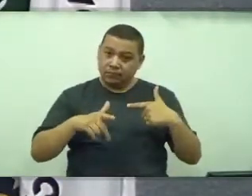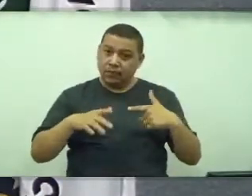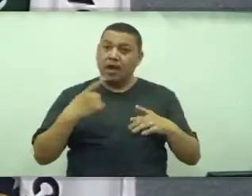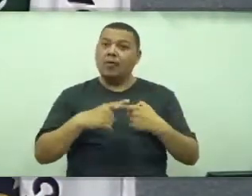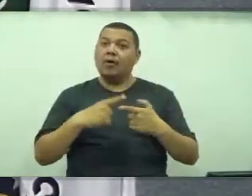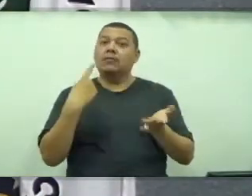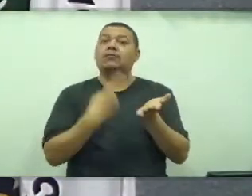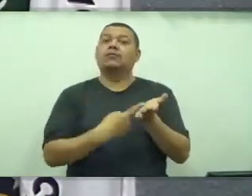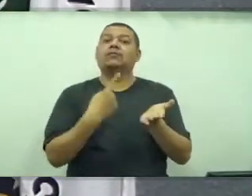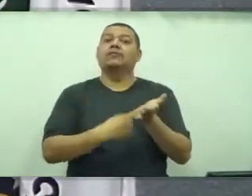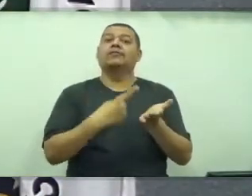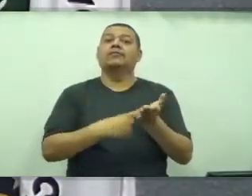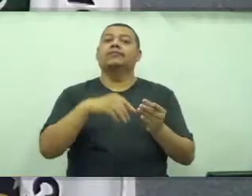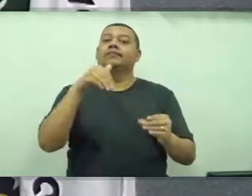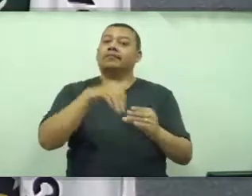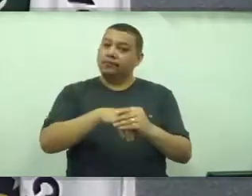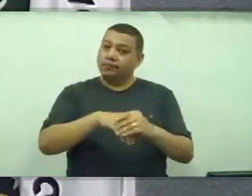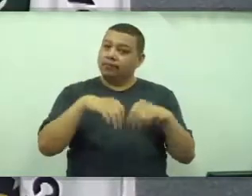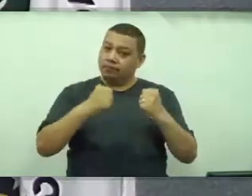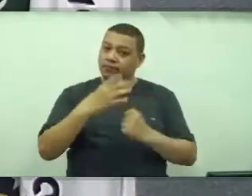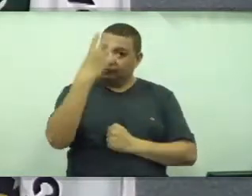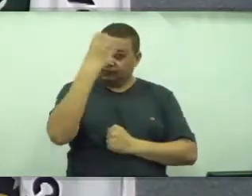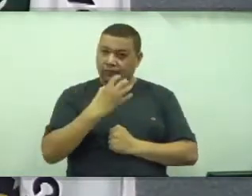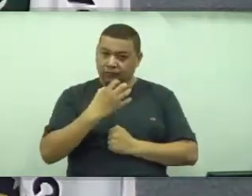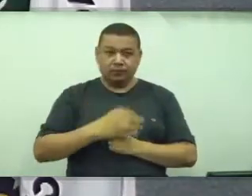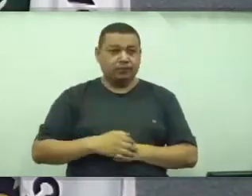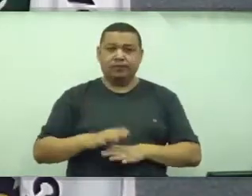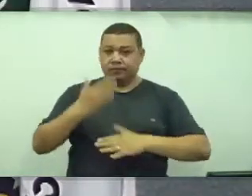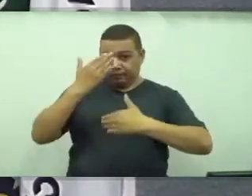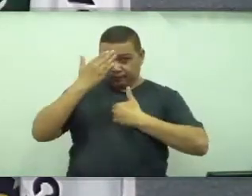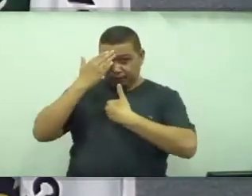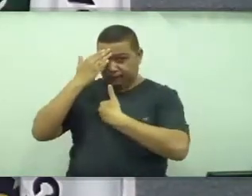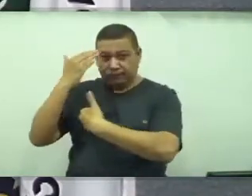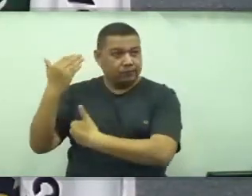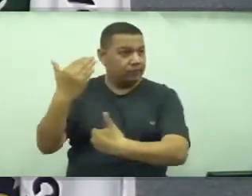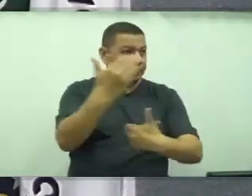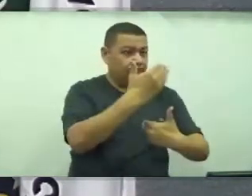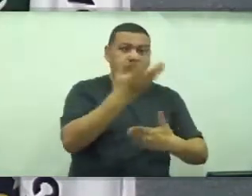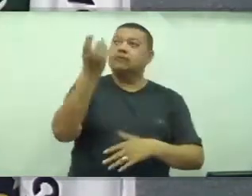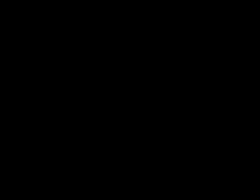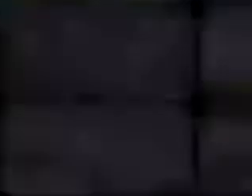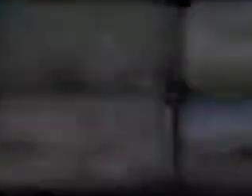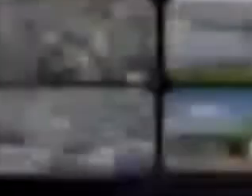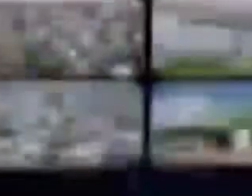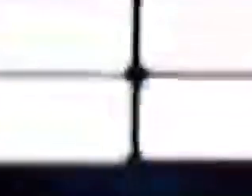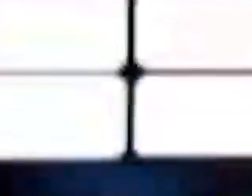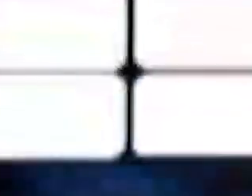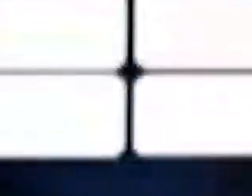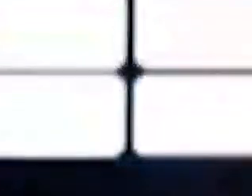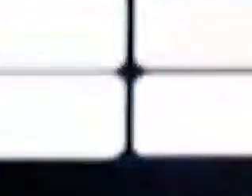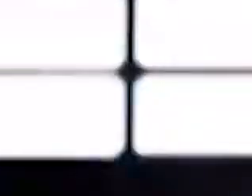em campanha tem que ser levado a sério, tá? Muito obrigado a todos. Deus abençoe.